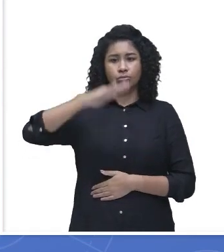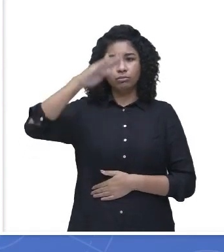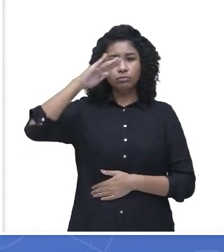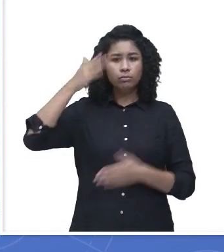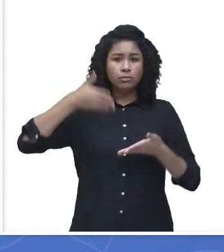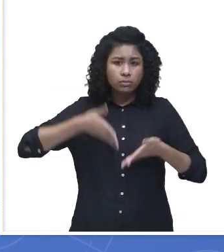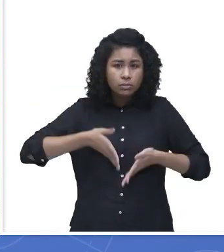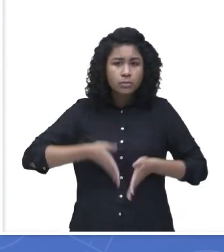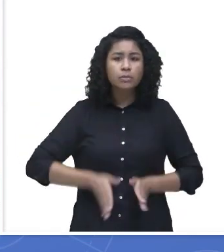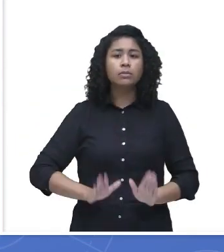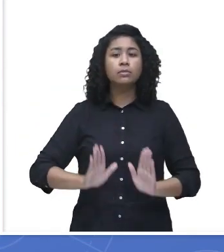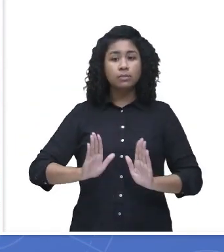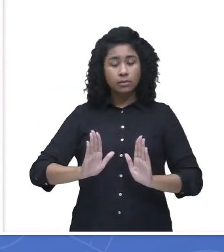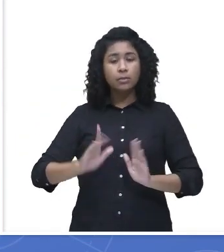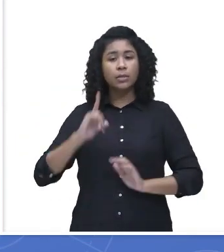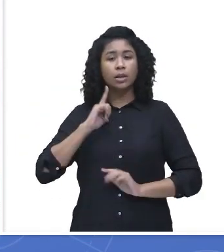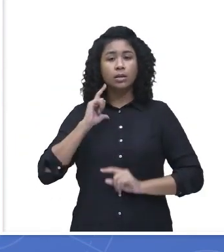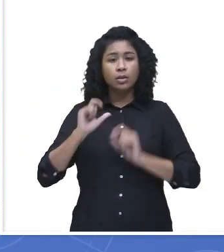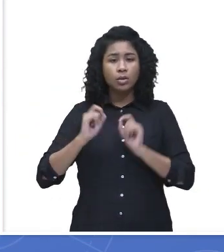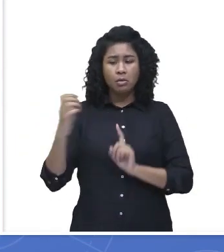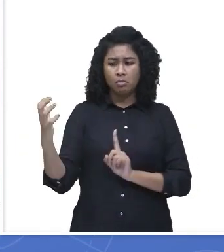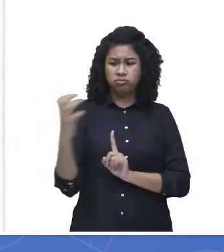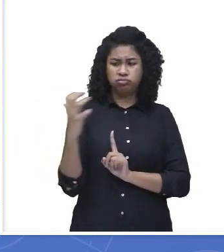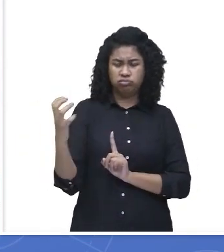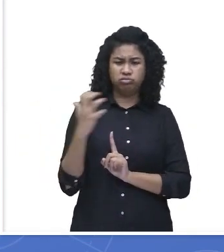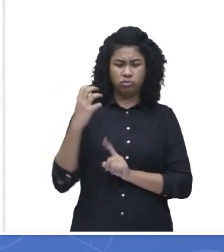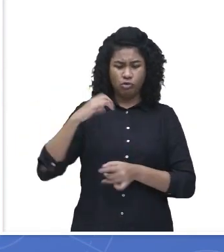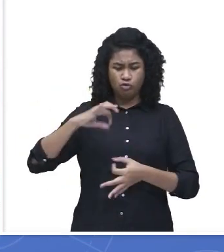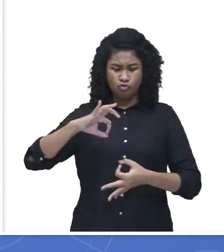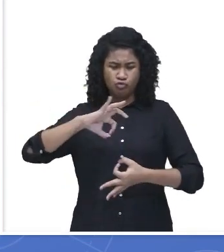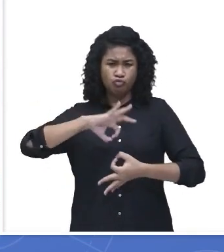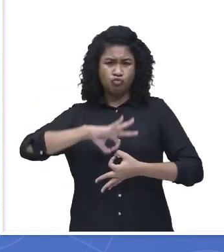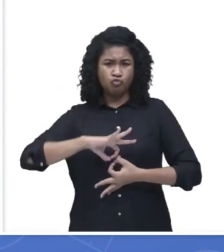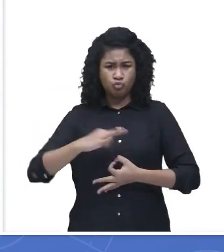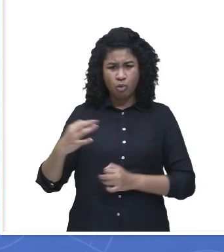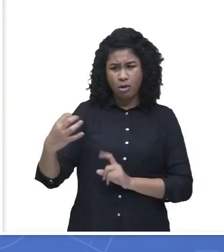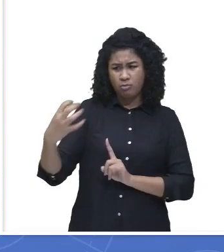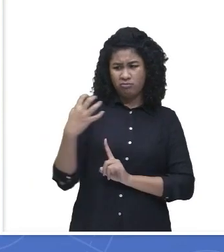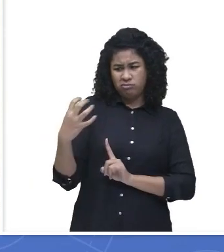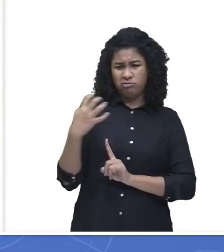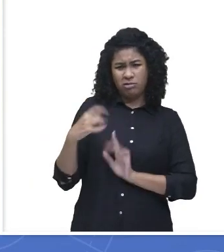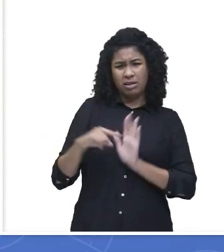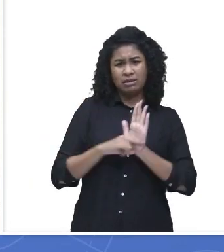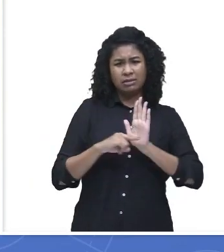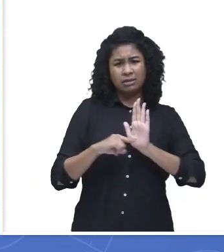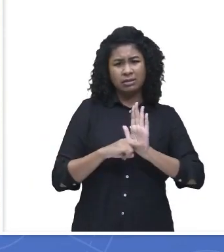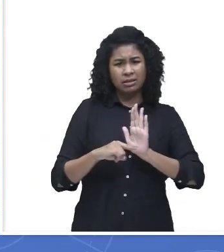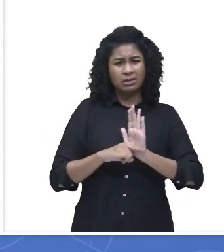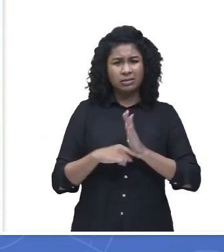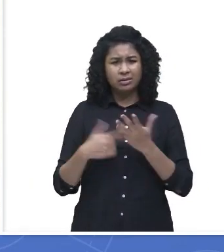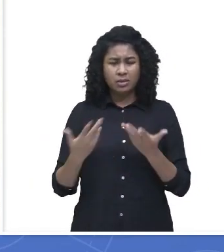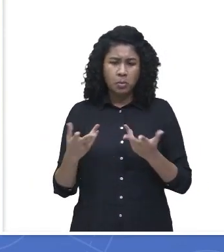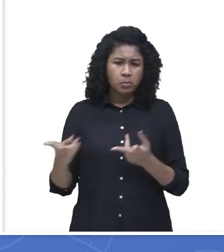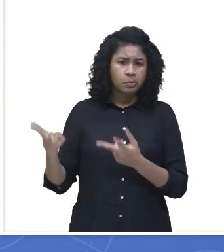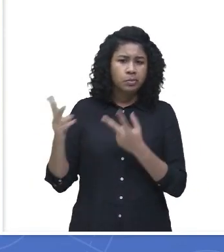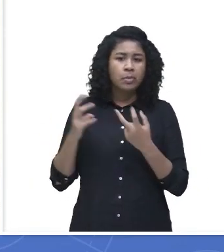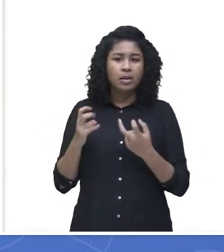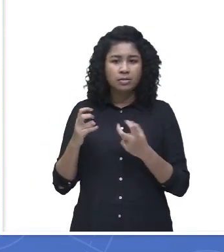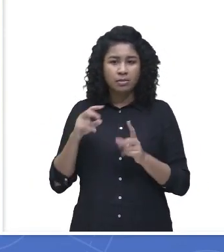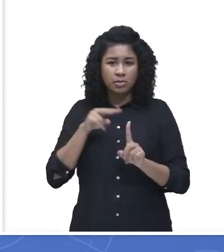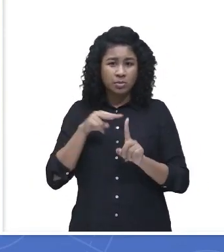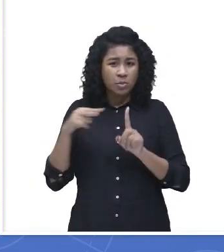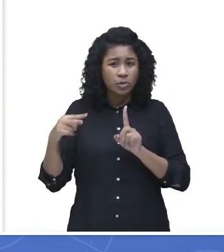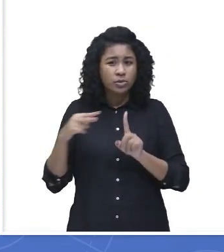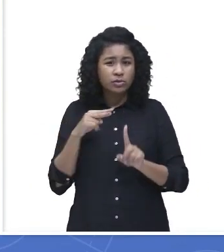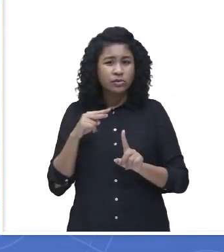nascimento, tem a influência má dos signos do zodíaco, e percebo que nós vemos esse mesmo eu lírico